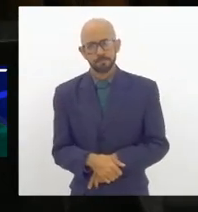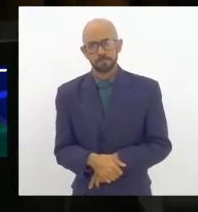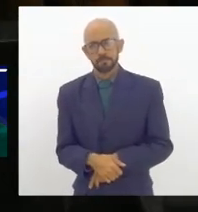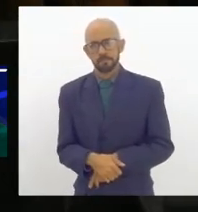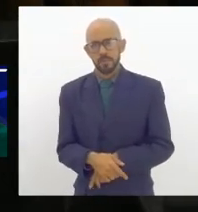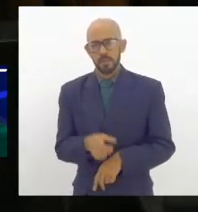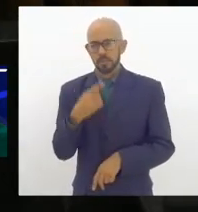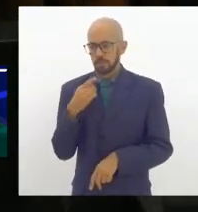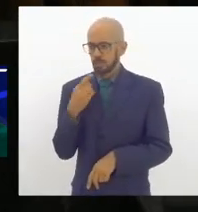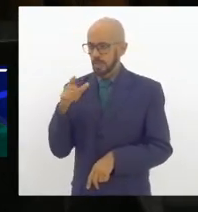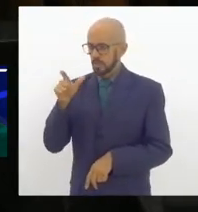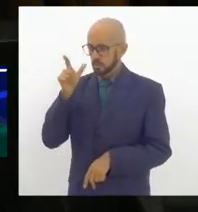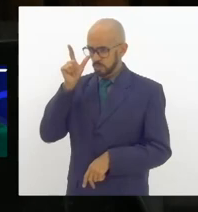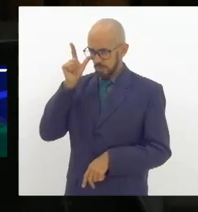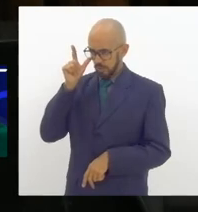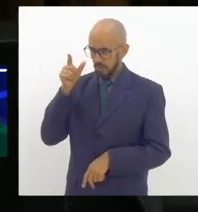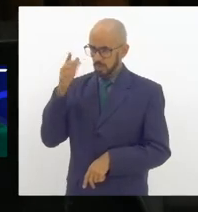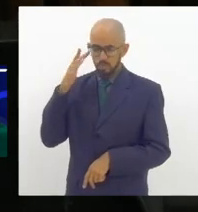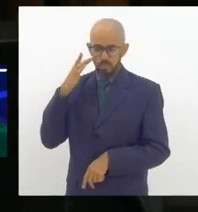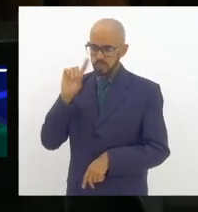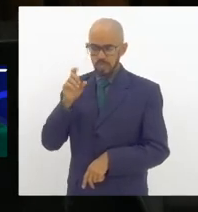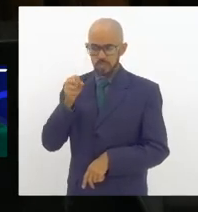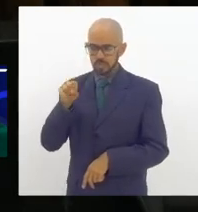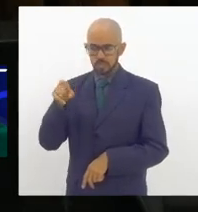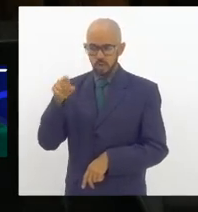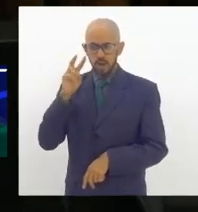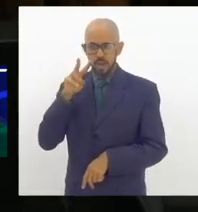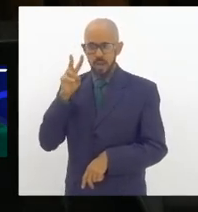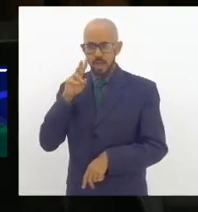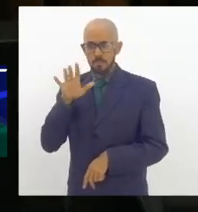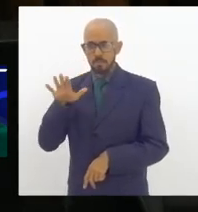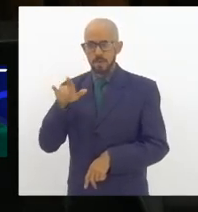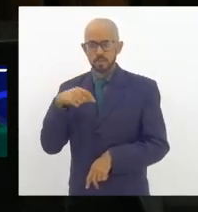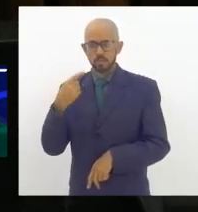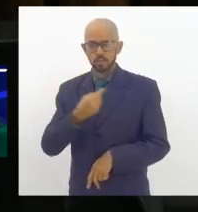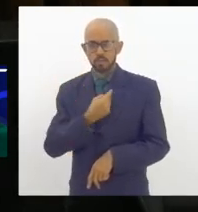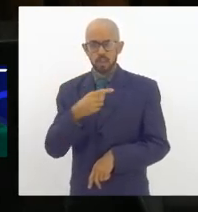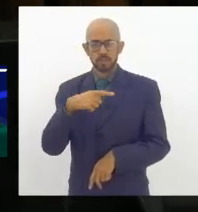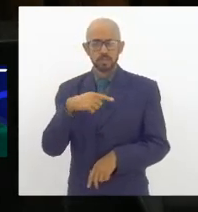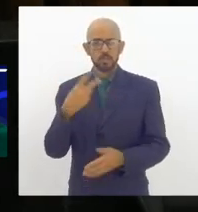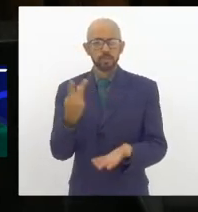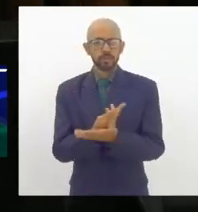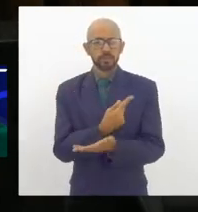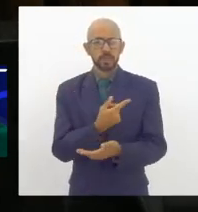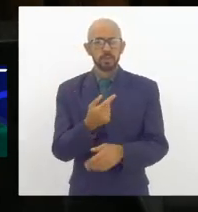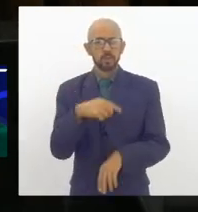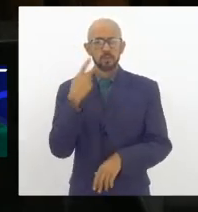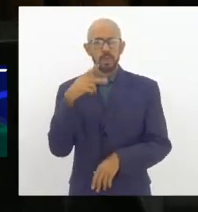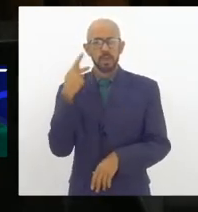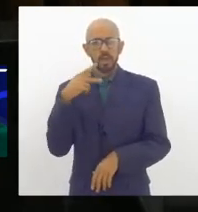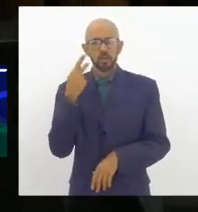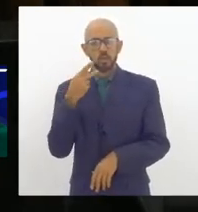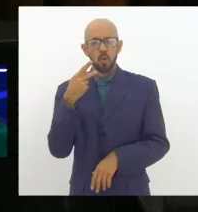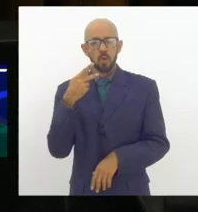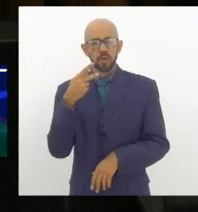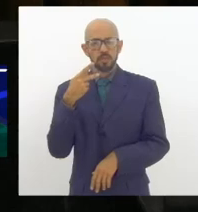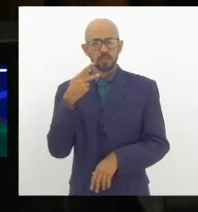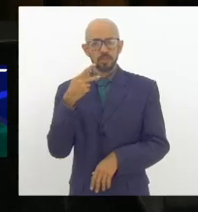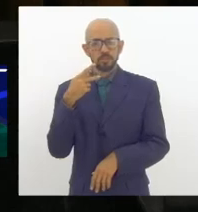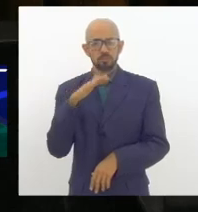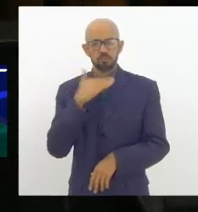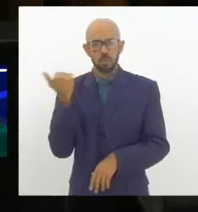deputada Lucinha não sei se a senhora recorda mas nós tivemos Vereador morto em Maricá Rio de vereador morto